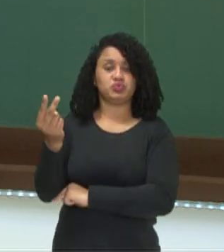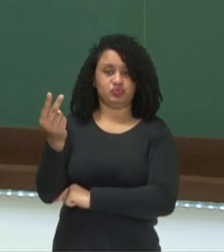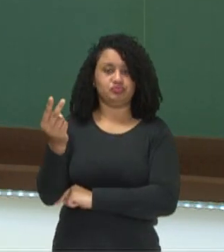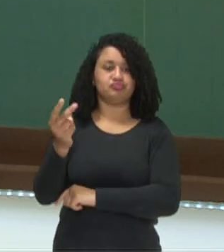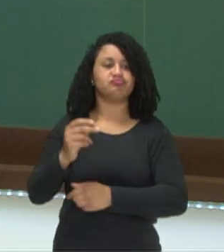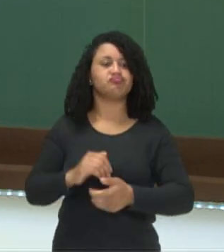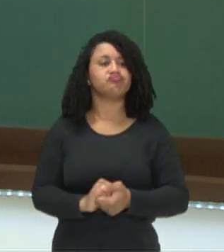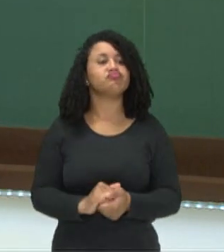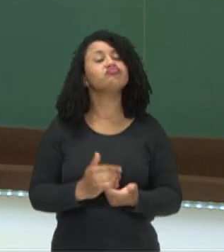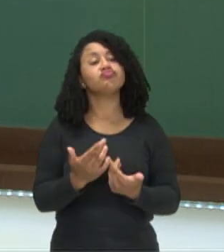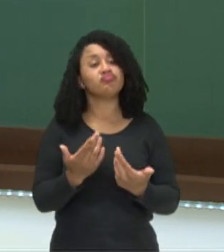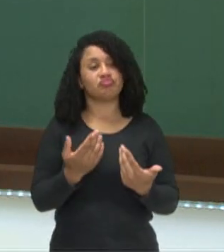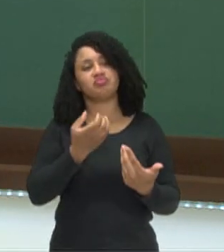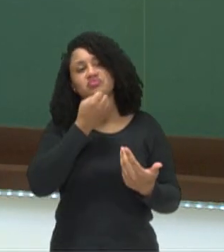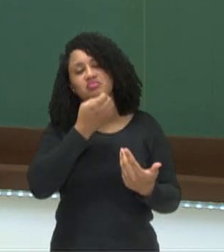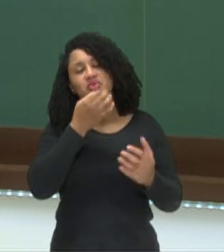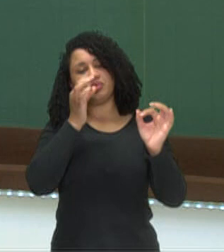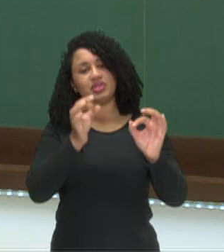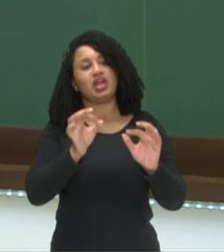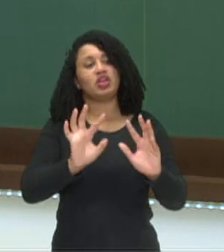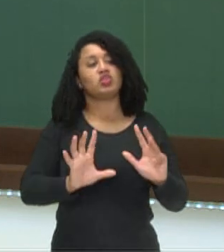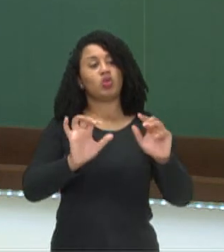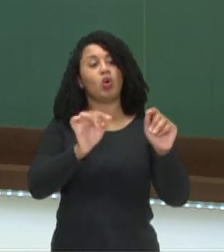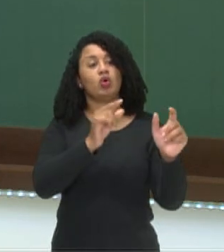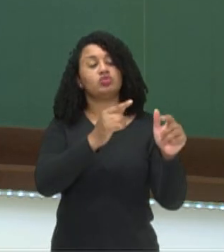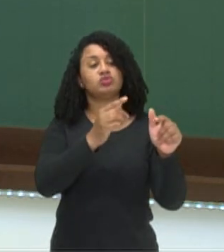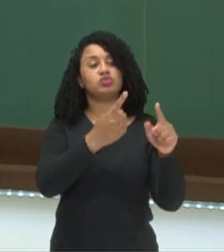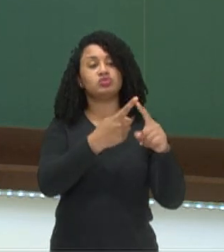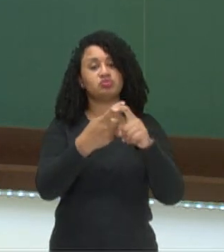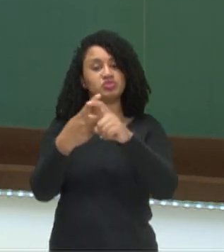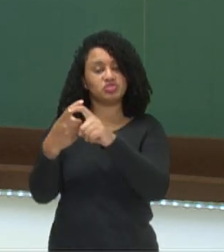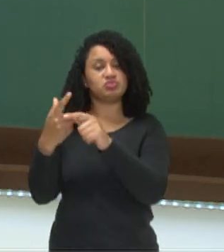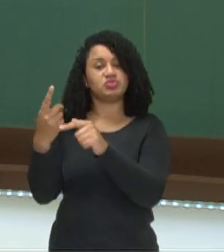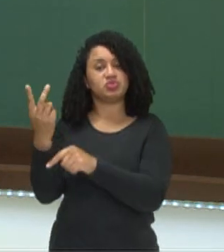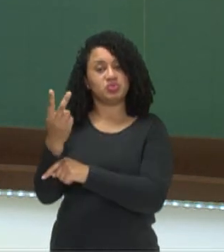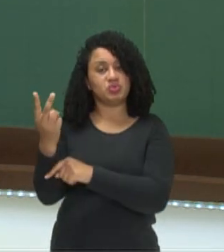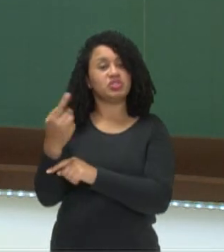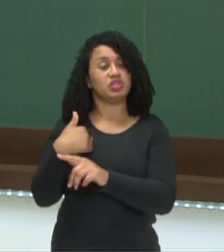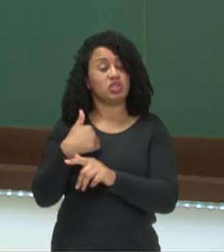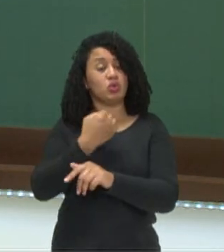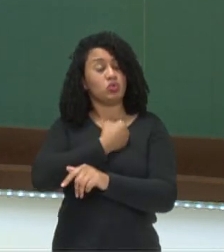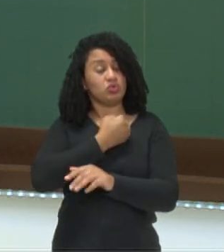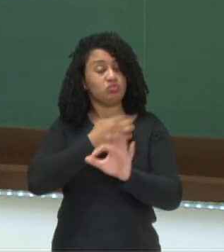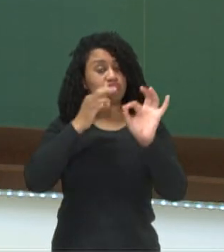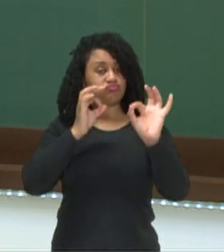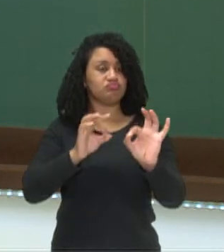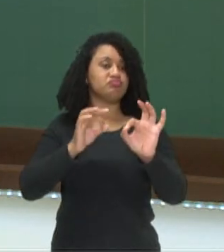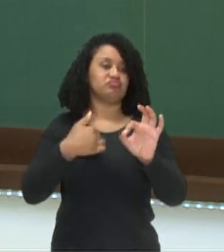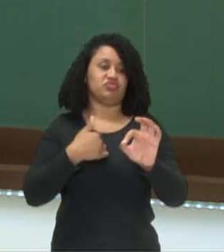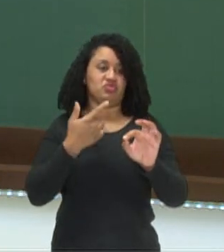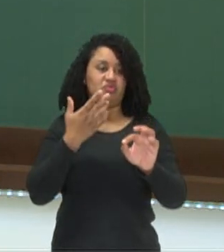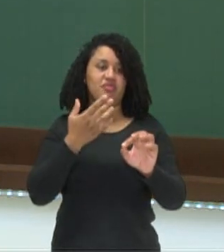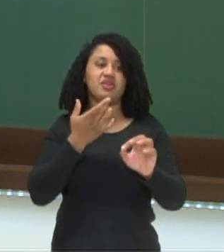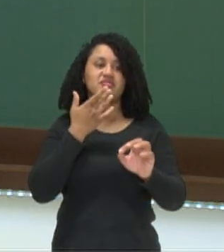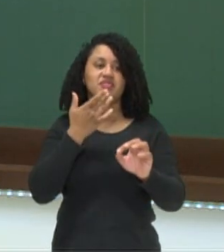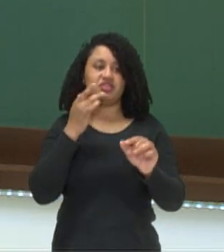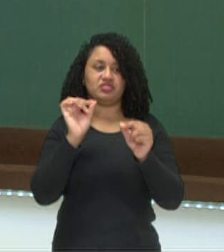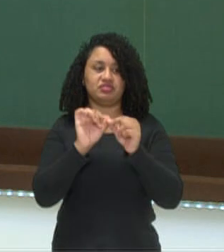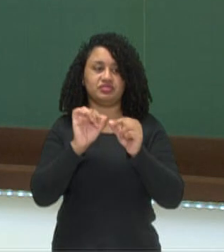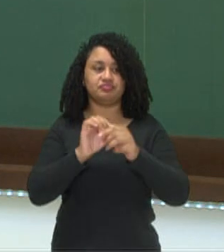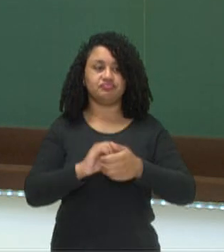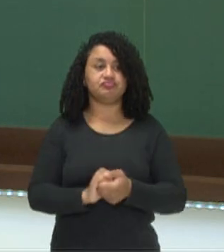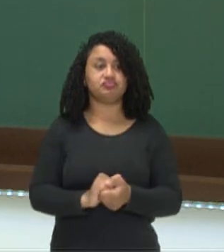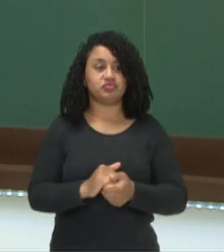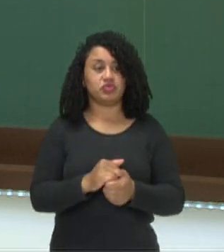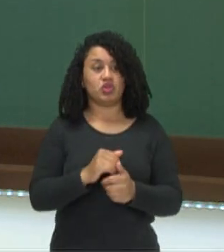2. E que bom, né? Todos são múltiplos de 2, então vai dar números inteiros ainda. Fechou, fica bem bom. Então, olha